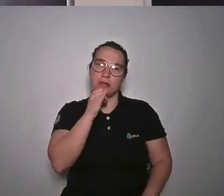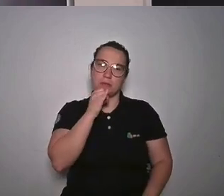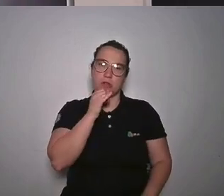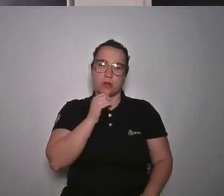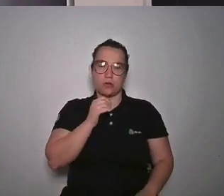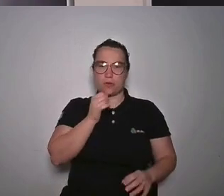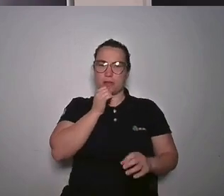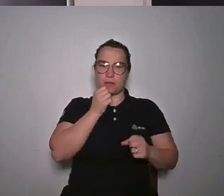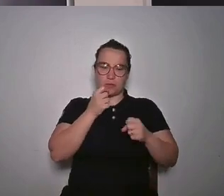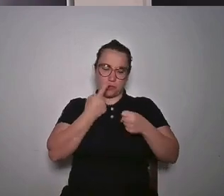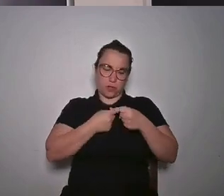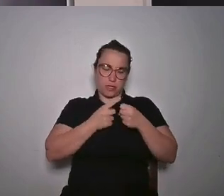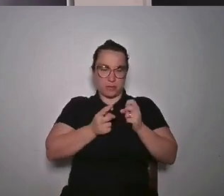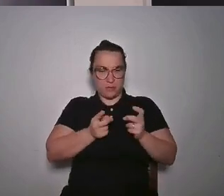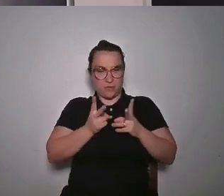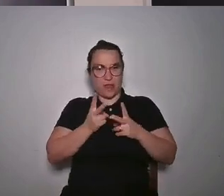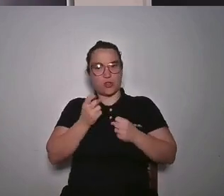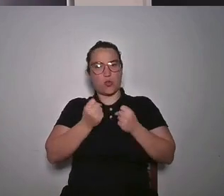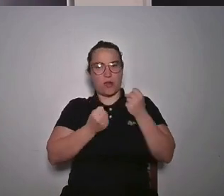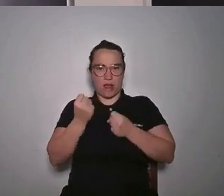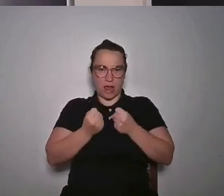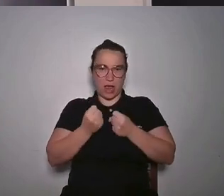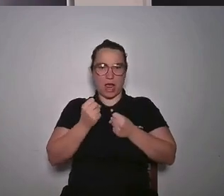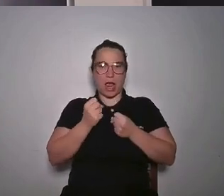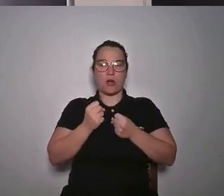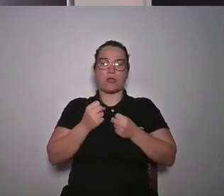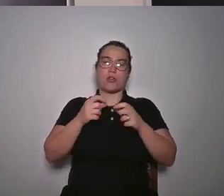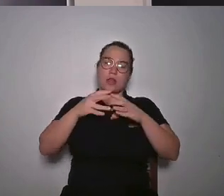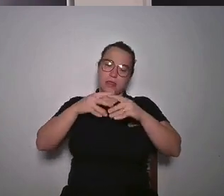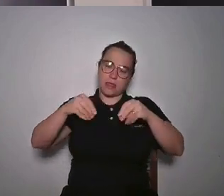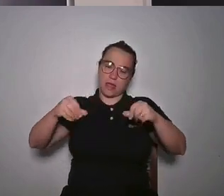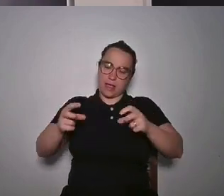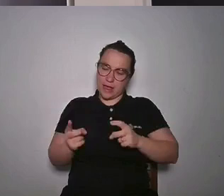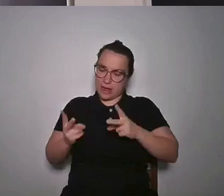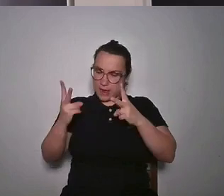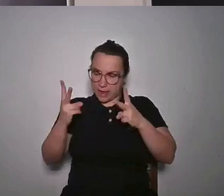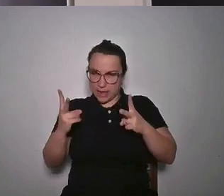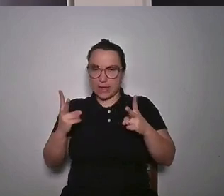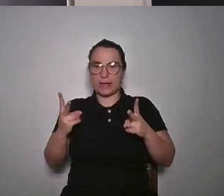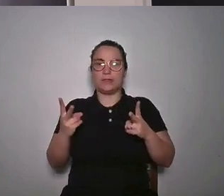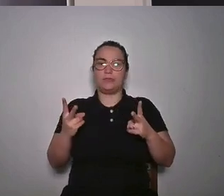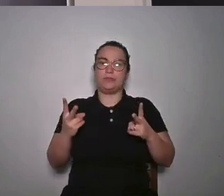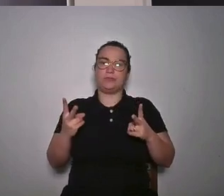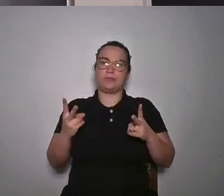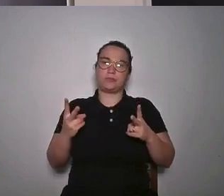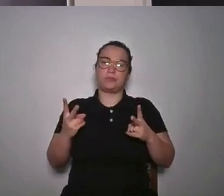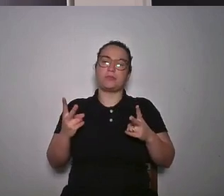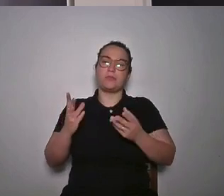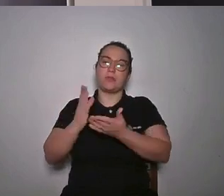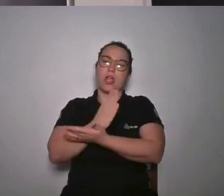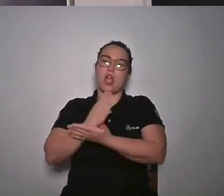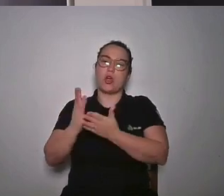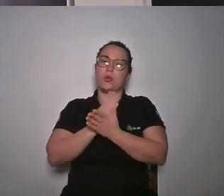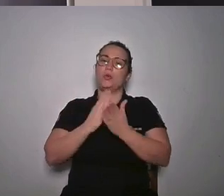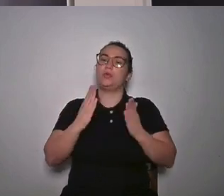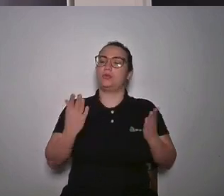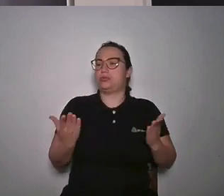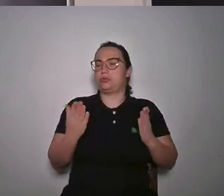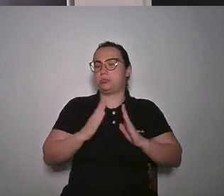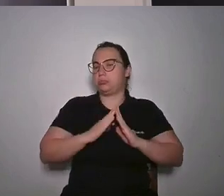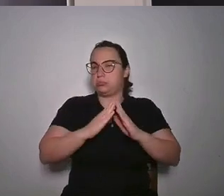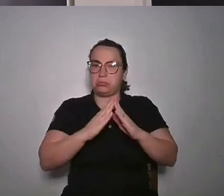carro velho, um carro usado, vende um terreno, vende alguns imobilizados do